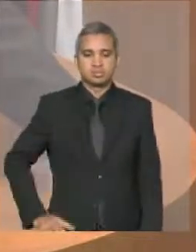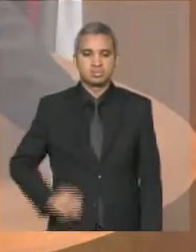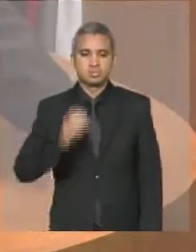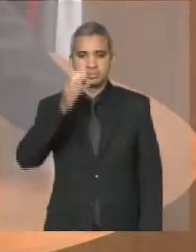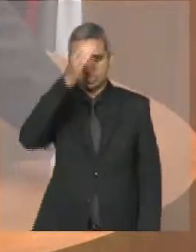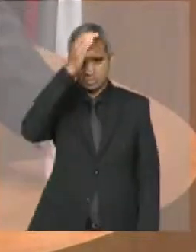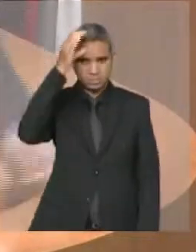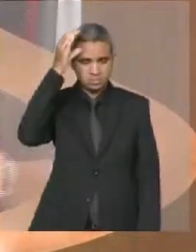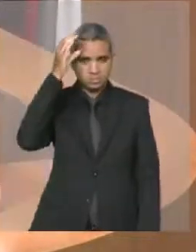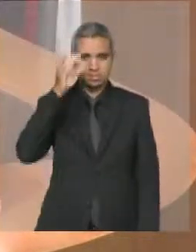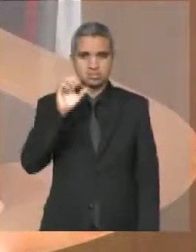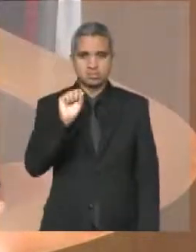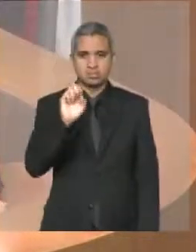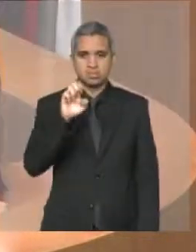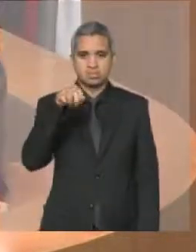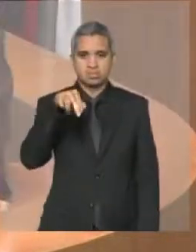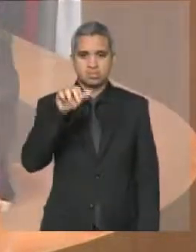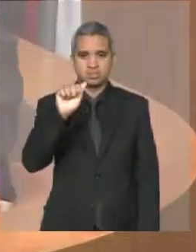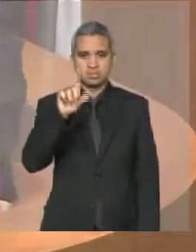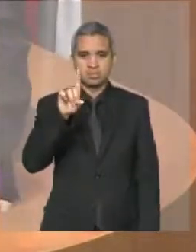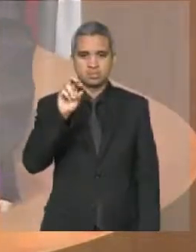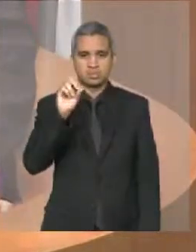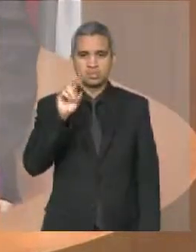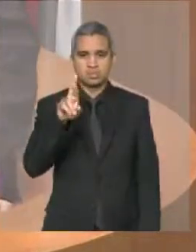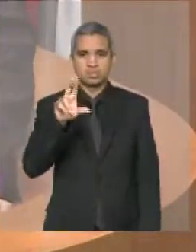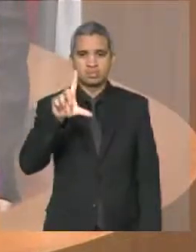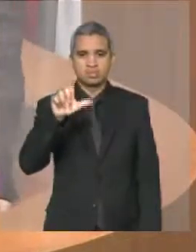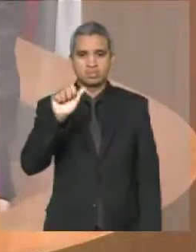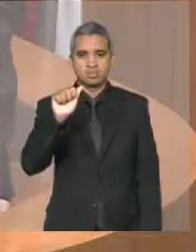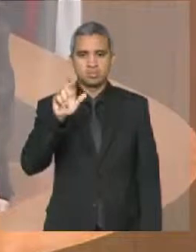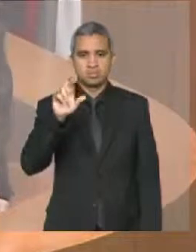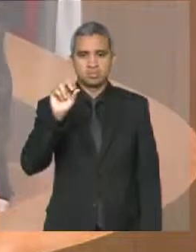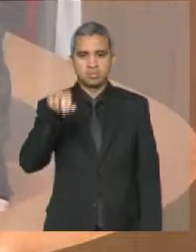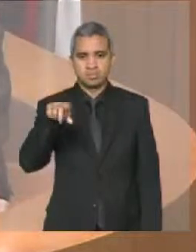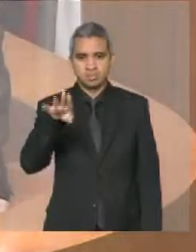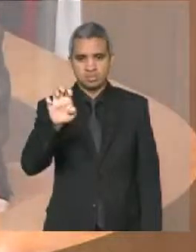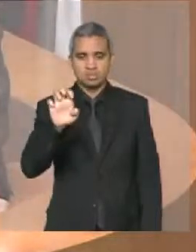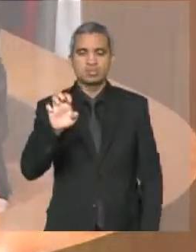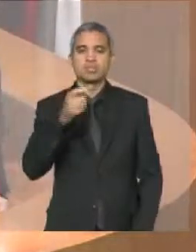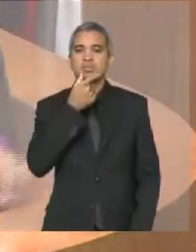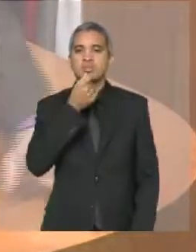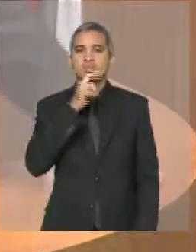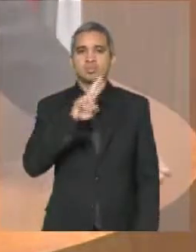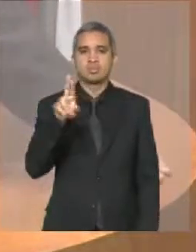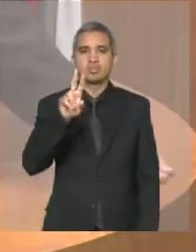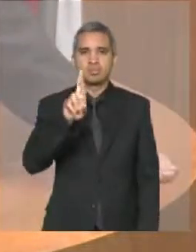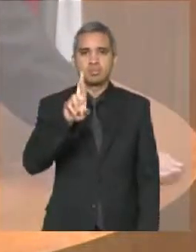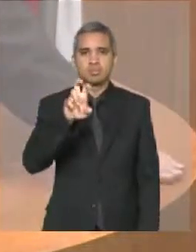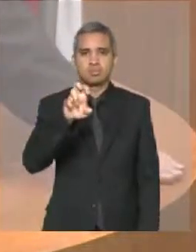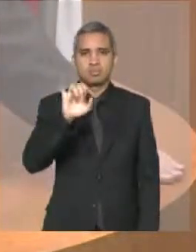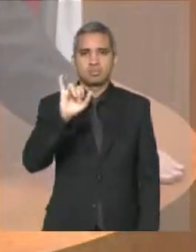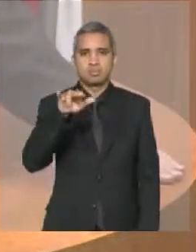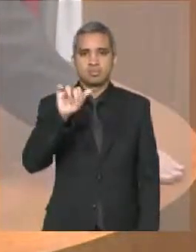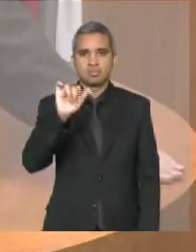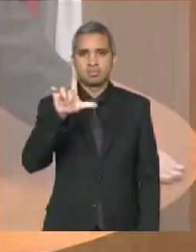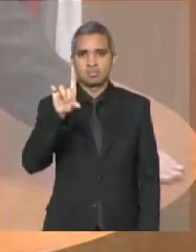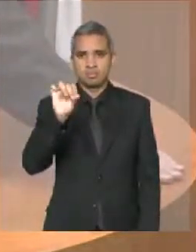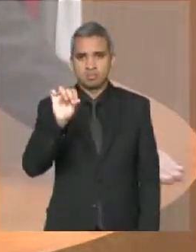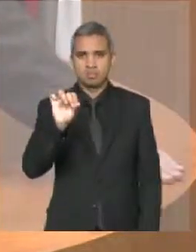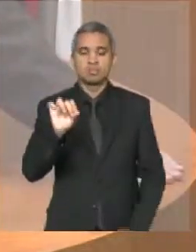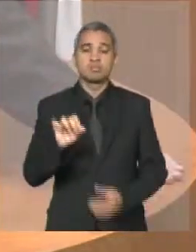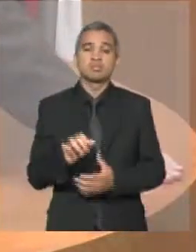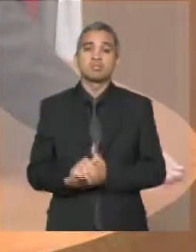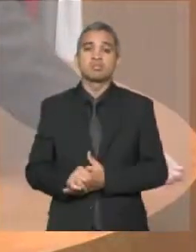vereador Rinaldo, que prestigia essa sessão, e quero me pautar de modo especial